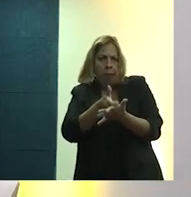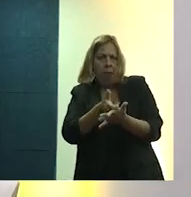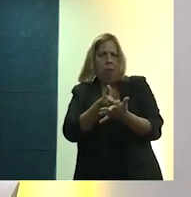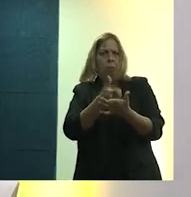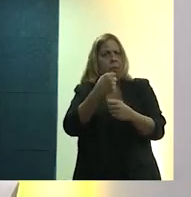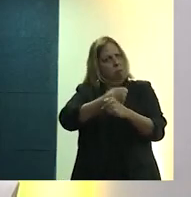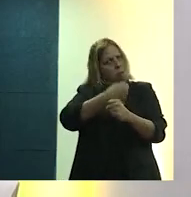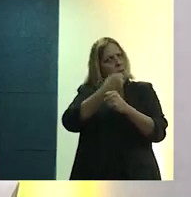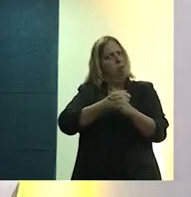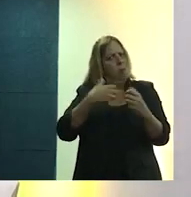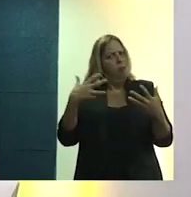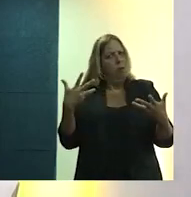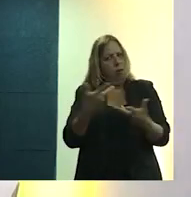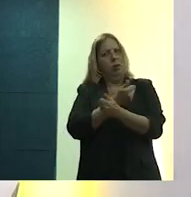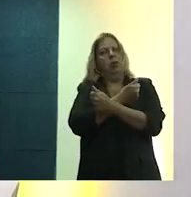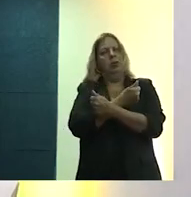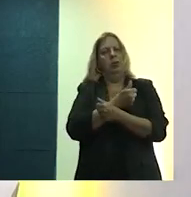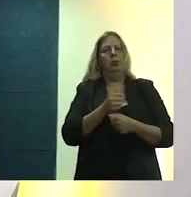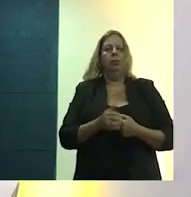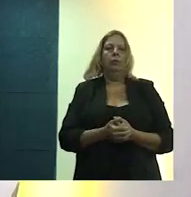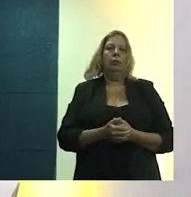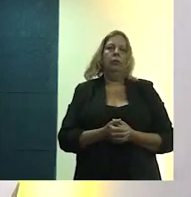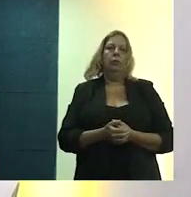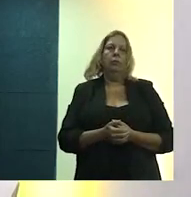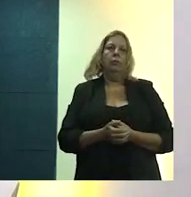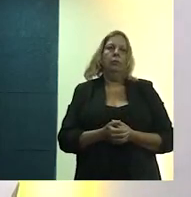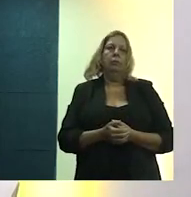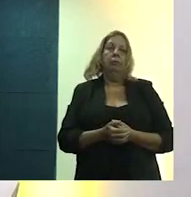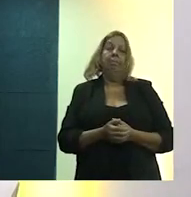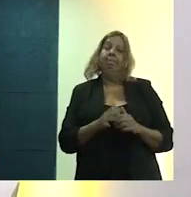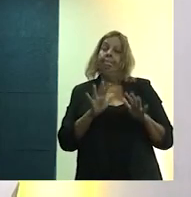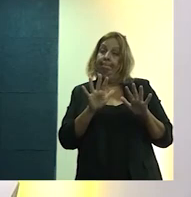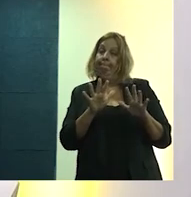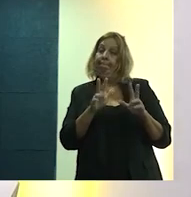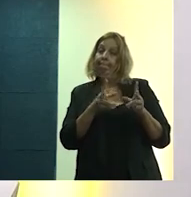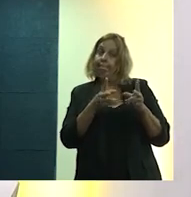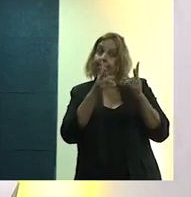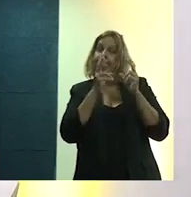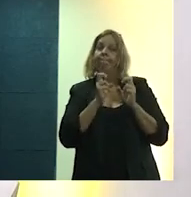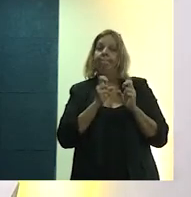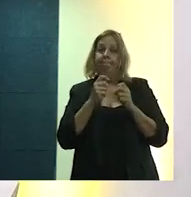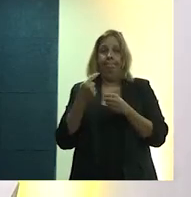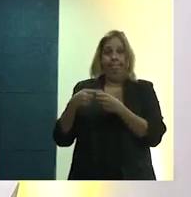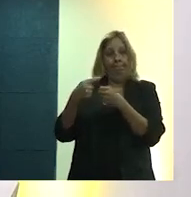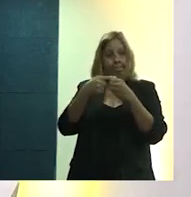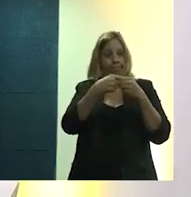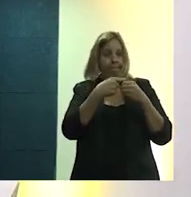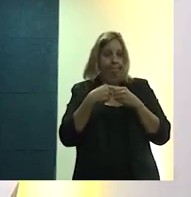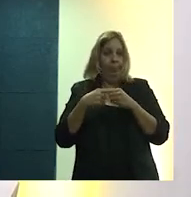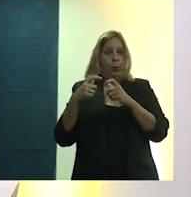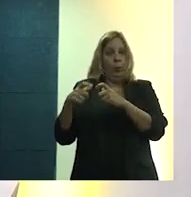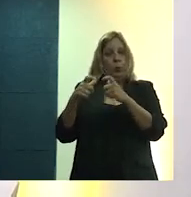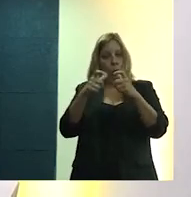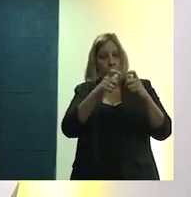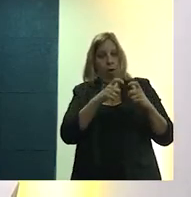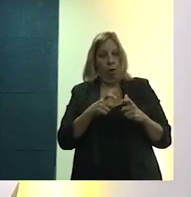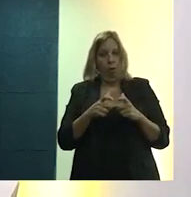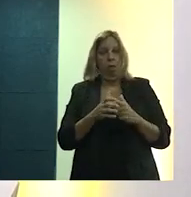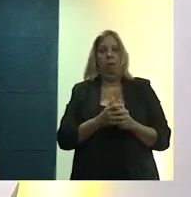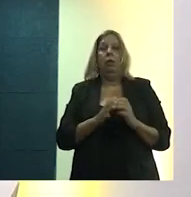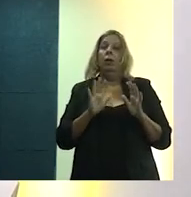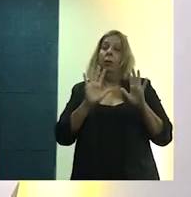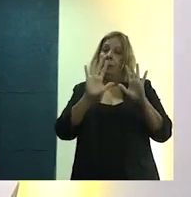com mais qualidade e aí a gente não é isso que a gente tem percebido né nos municípios nos tomadores